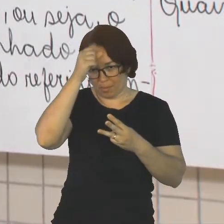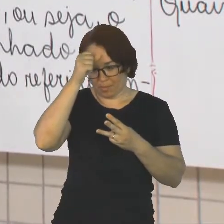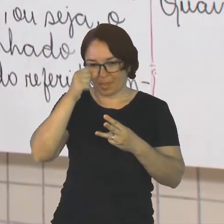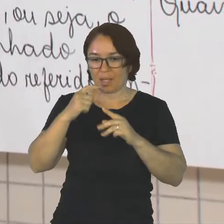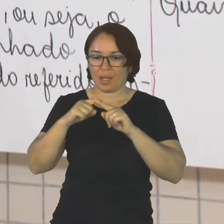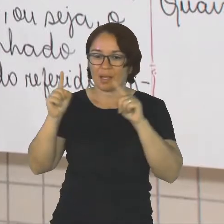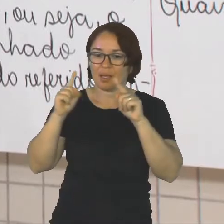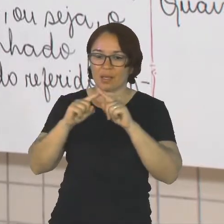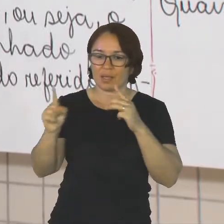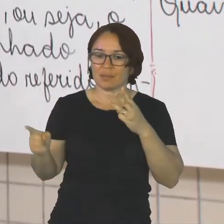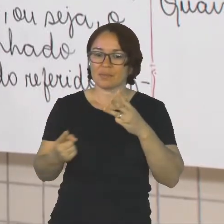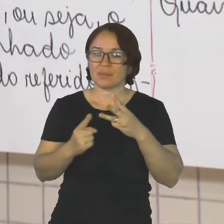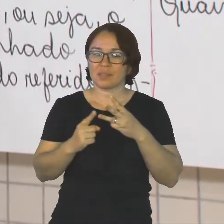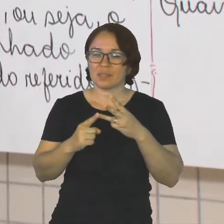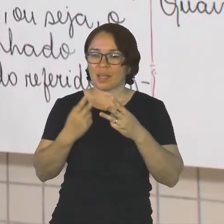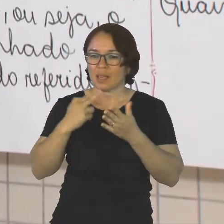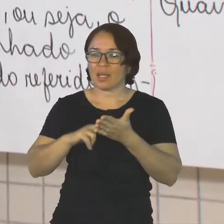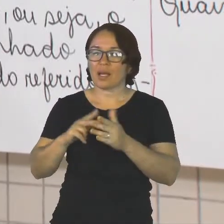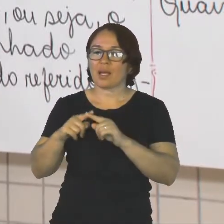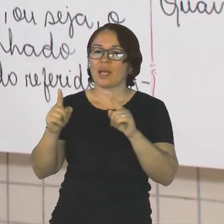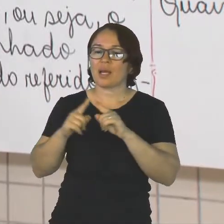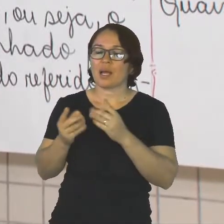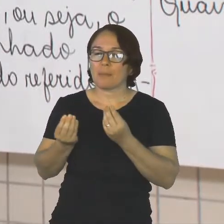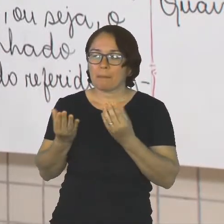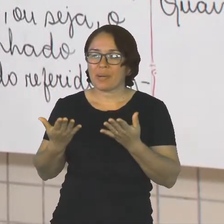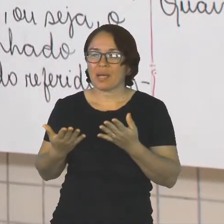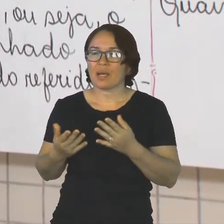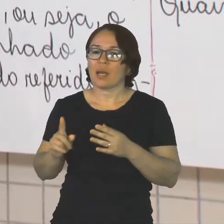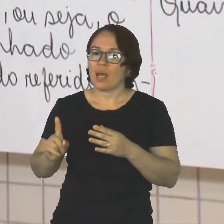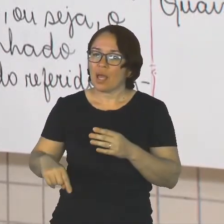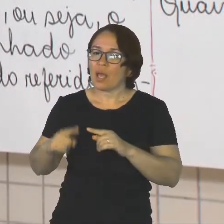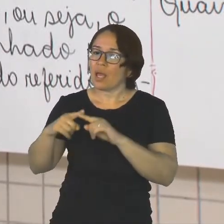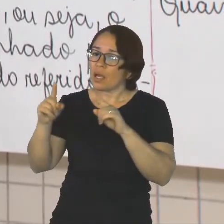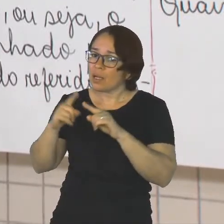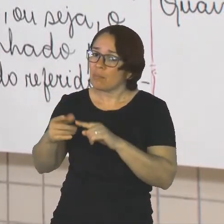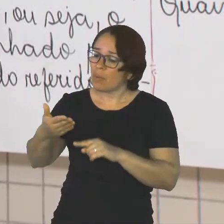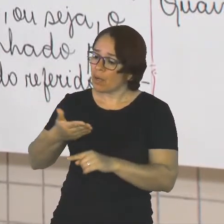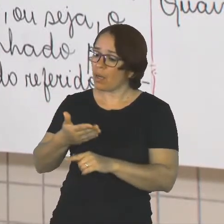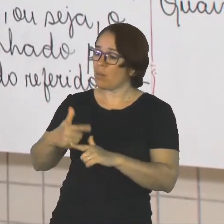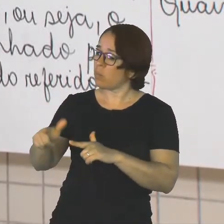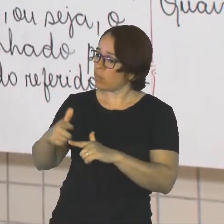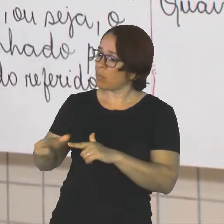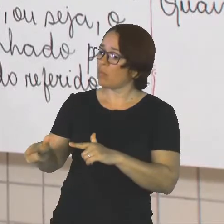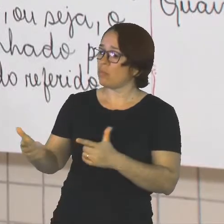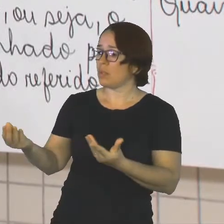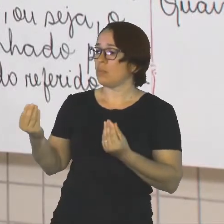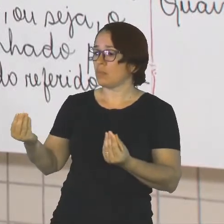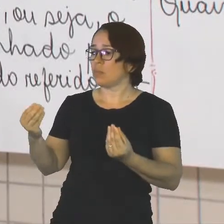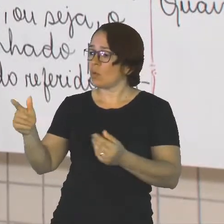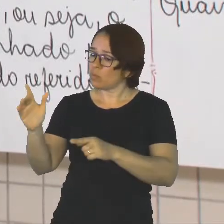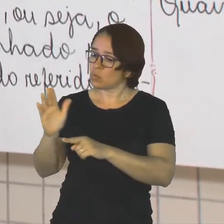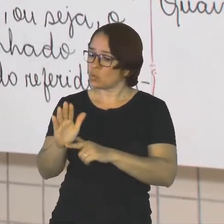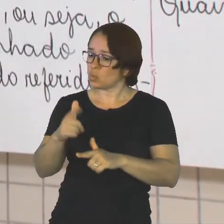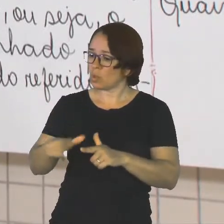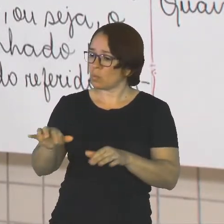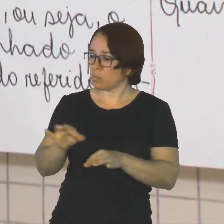o objetivo de reivindicar que algum problema seja resolvido, de fazer